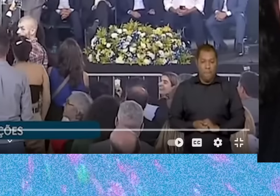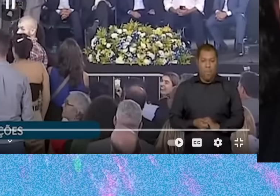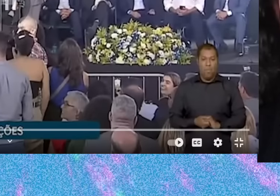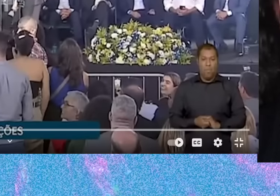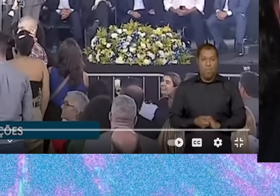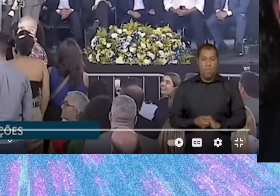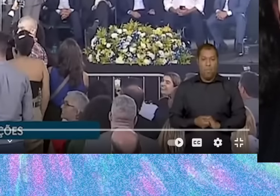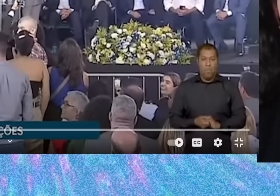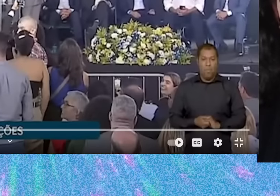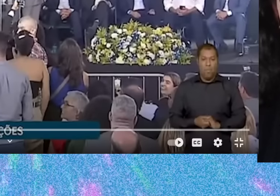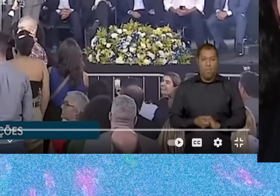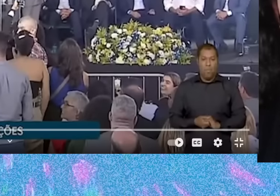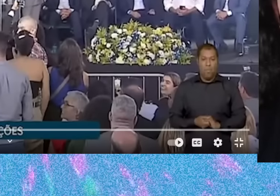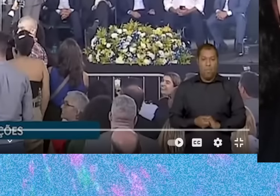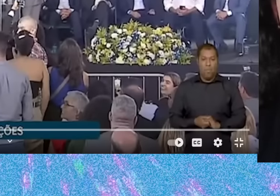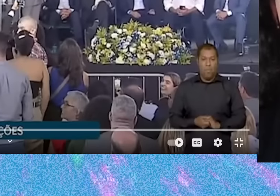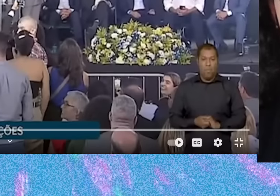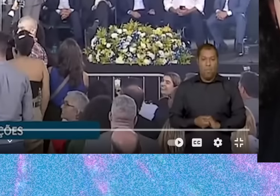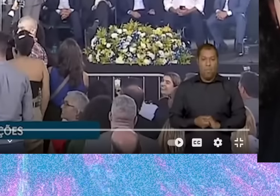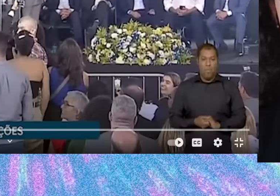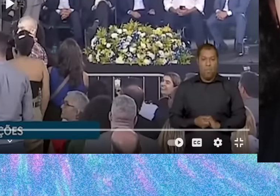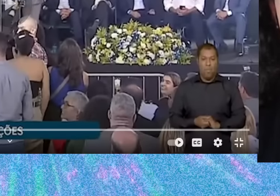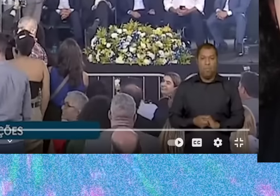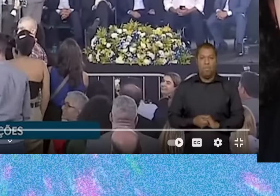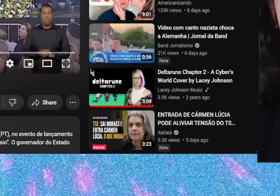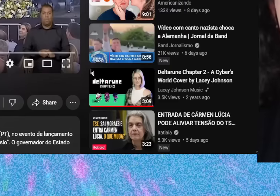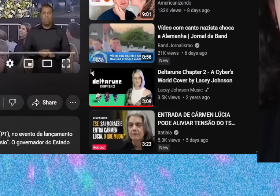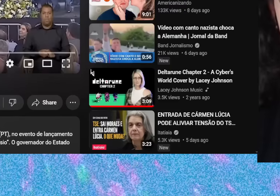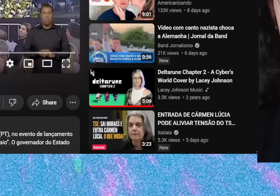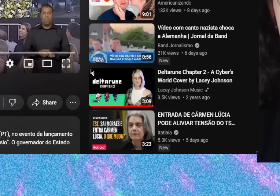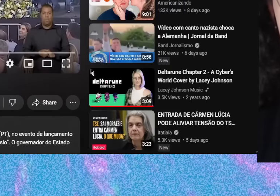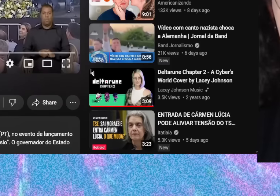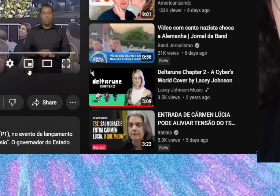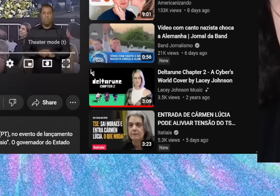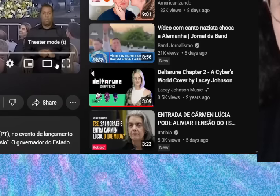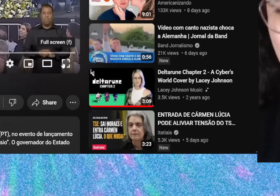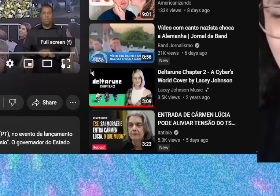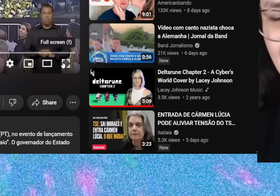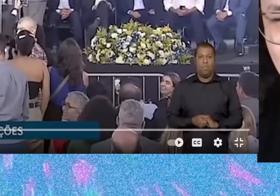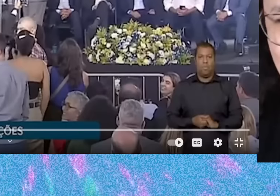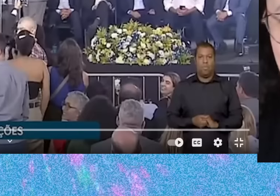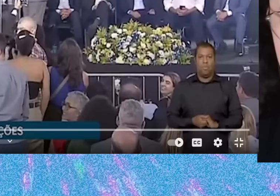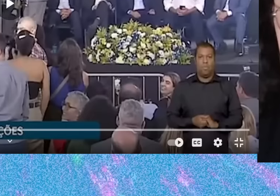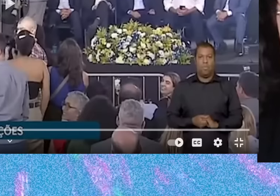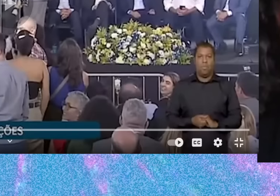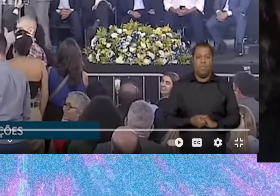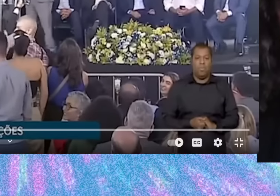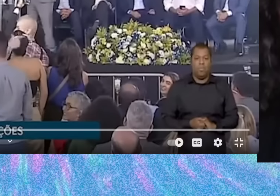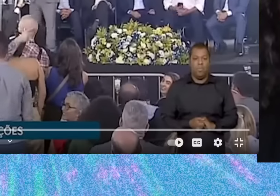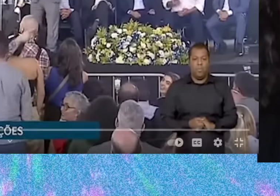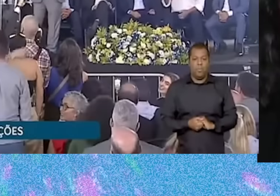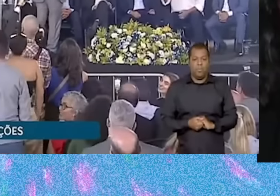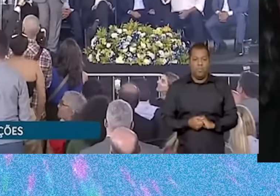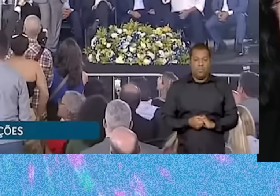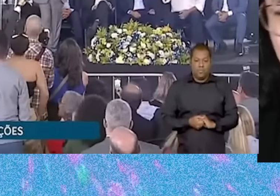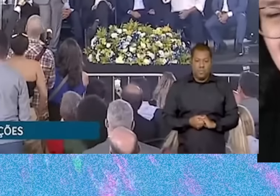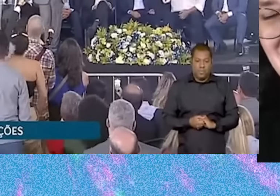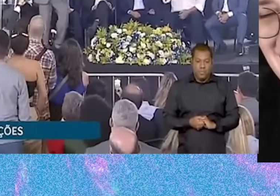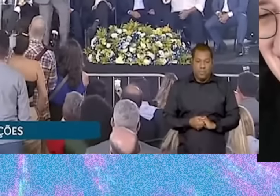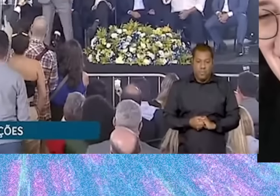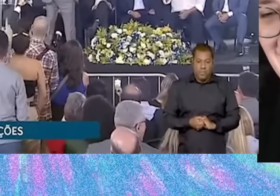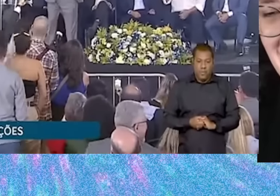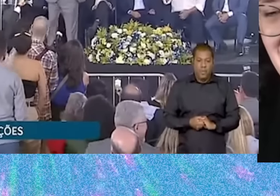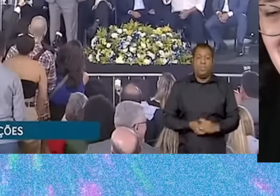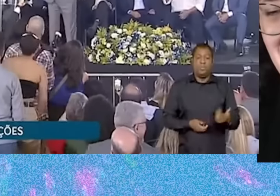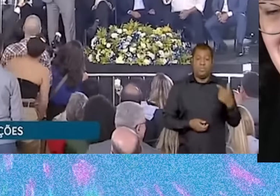Eni ouv que volta pro PT Tarcísio eu encontrei eu